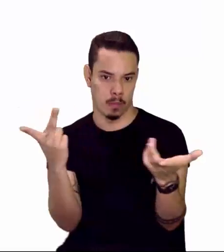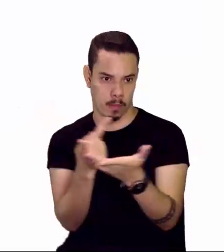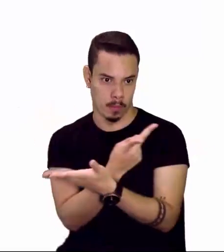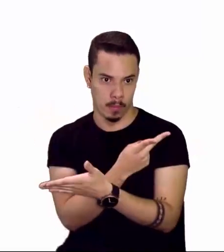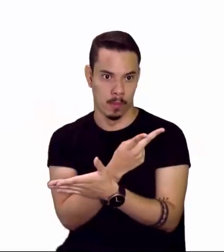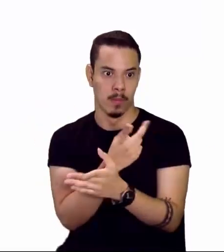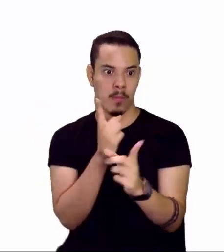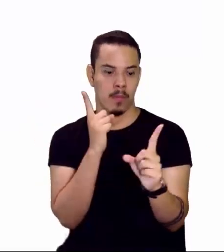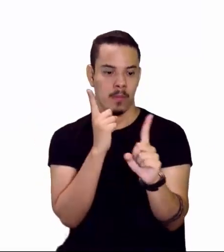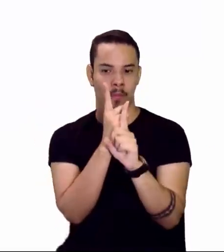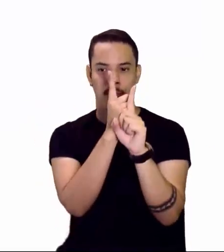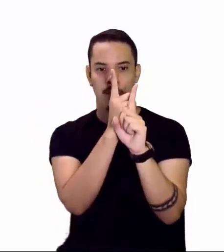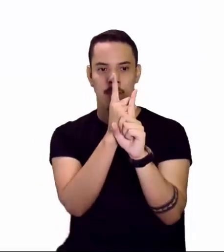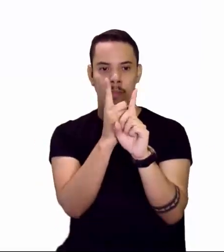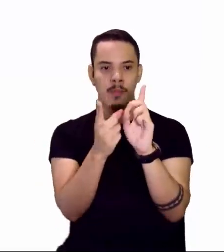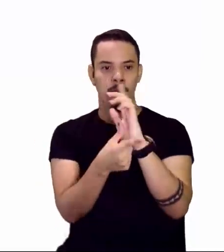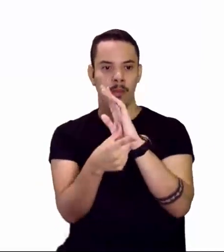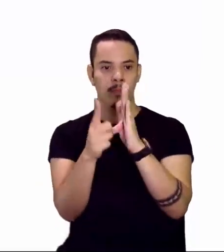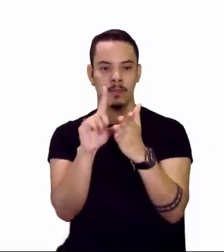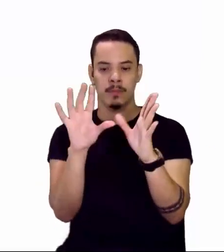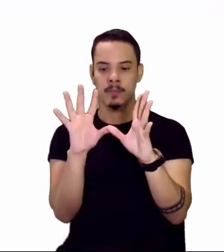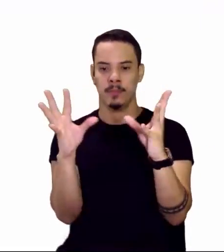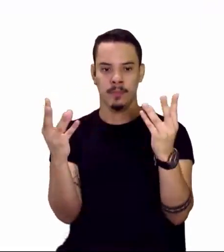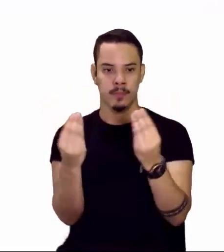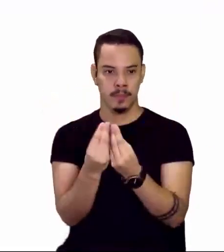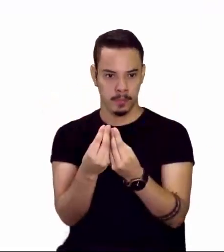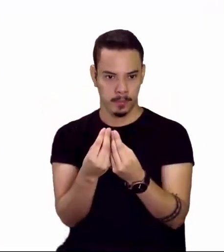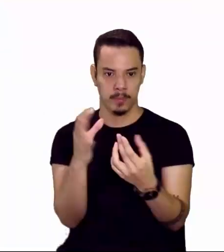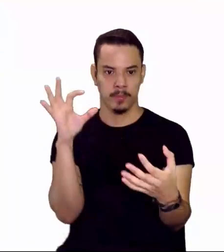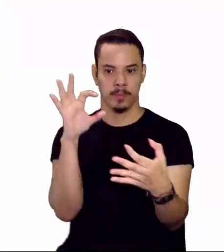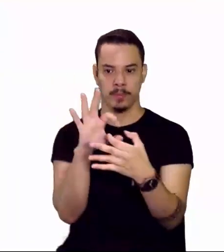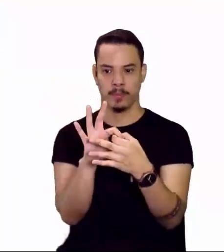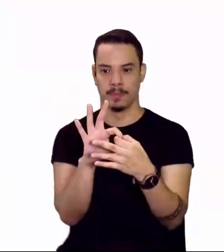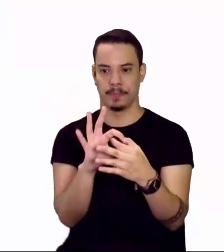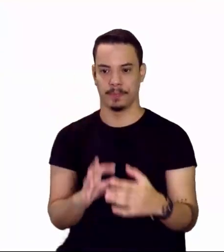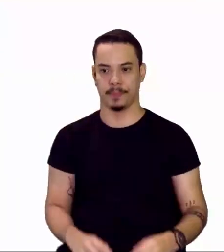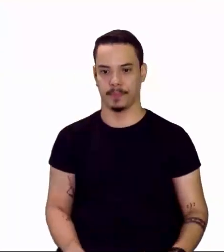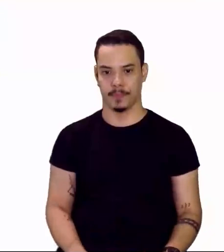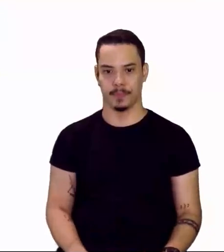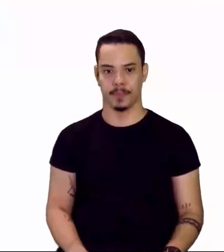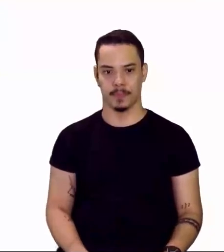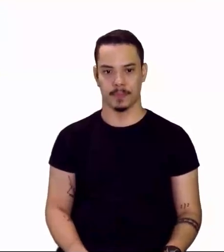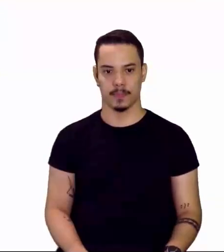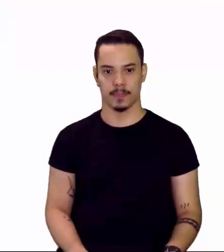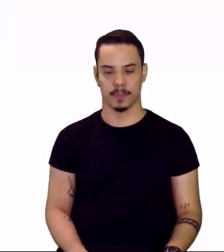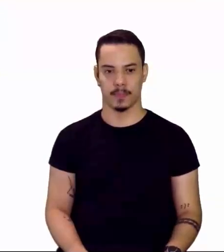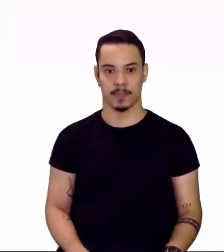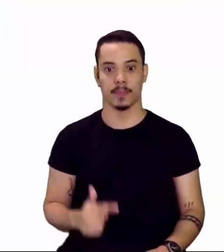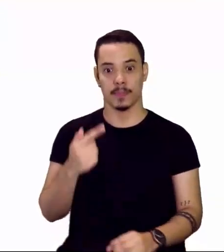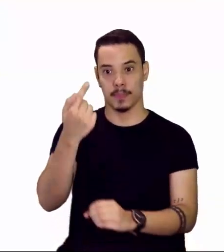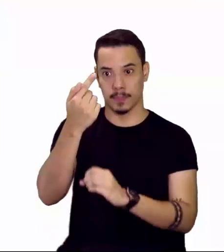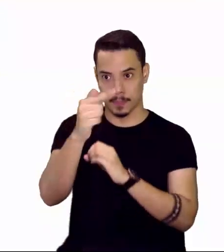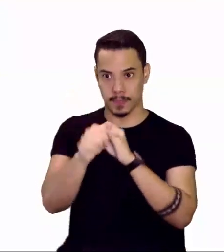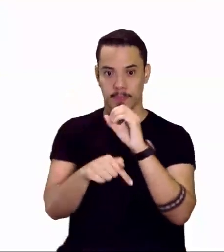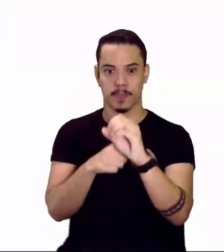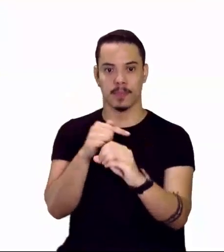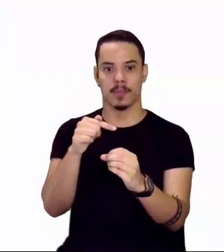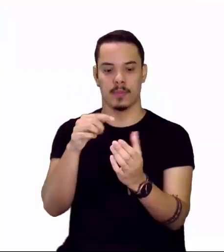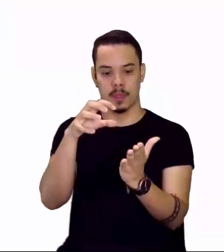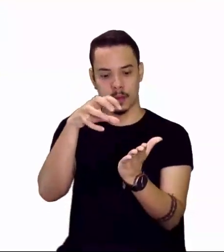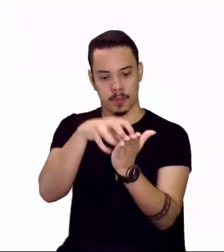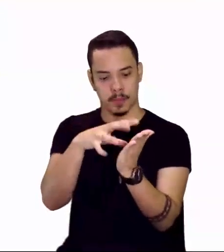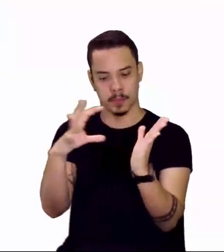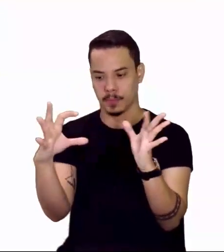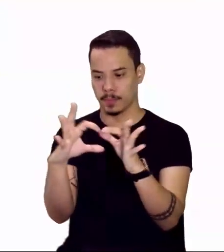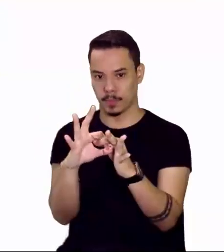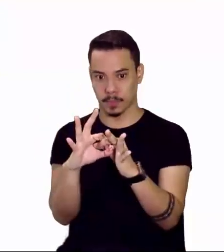se encontrar aquela molécula dos seus ligantes. Os átomos que se ligam ao central, ao átomo